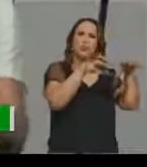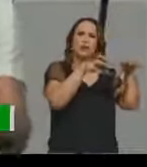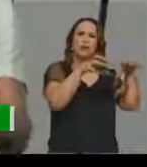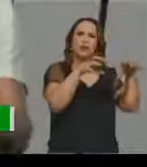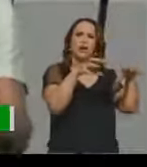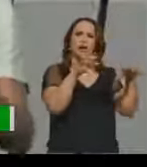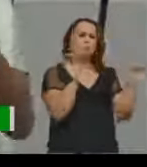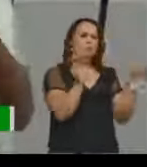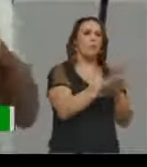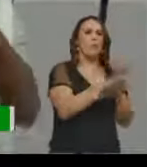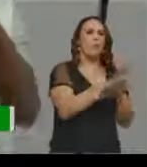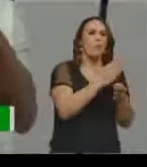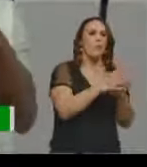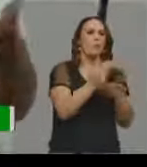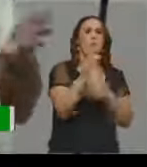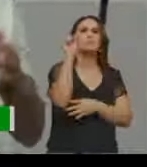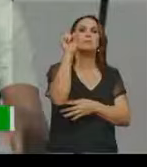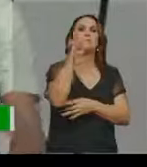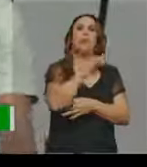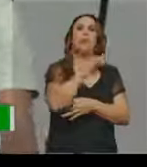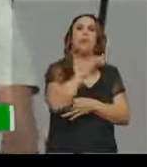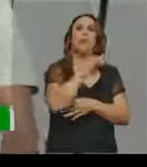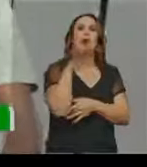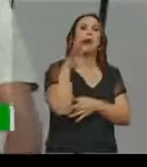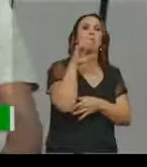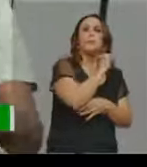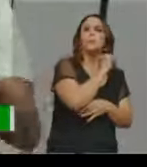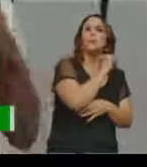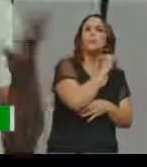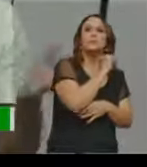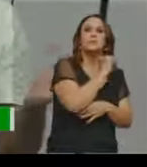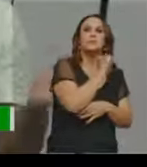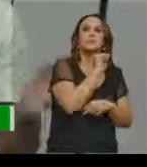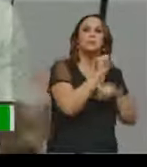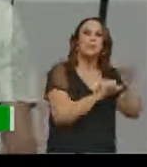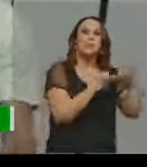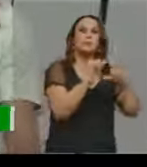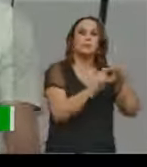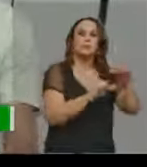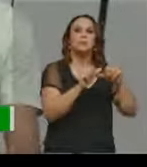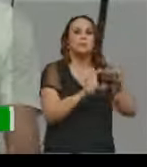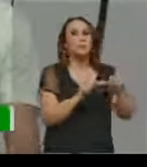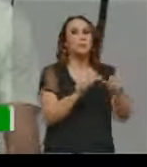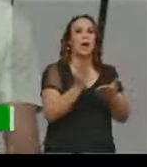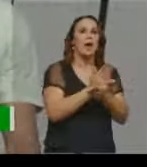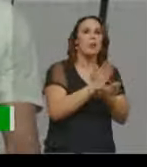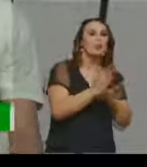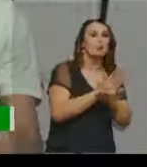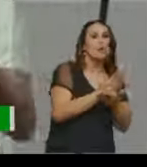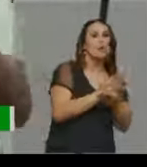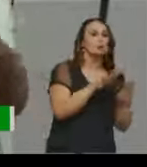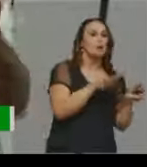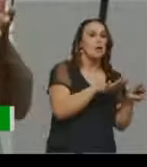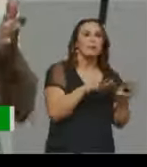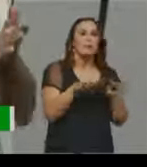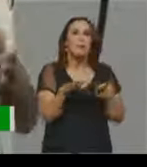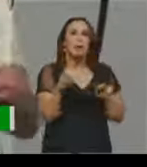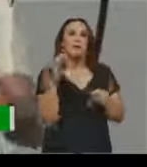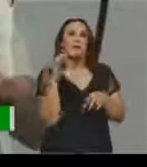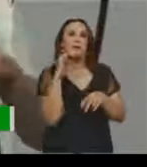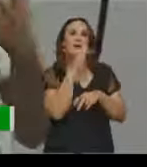muito rápida. Pode acontecer em alguns minutos, algumas horas, algumas semanas. Pode ter uma semana mais quente, uma semana